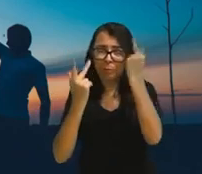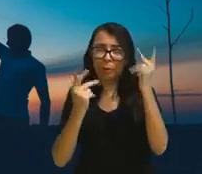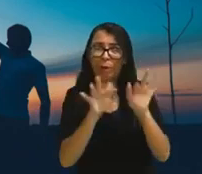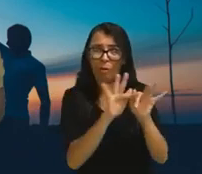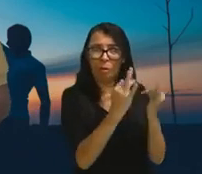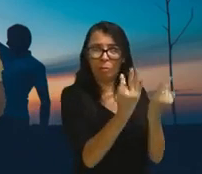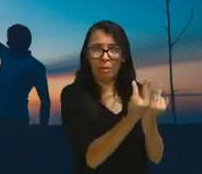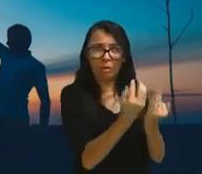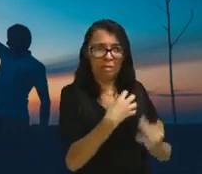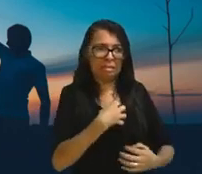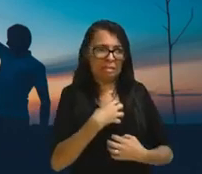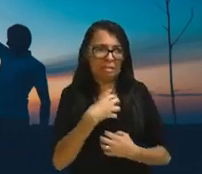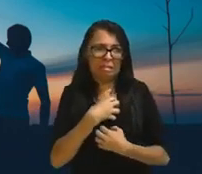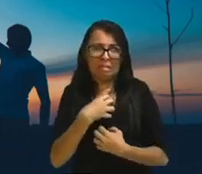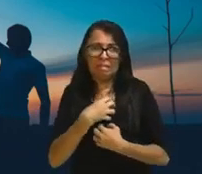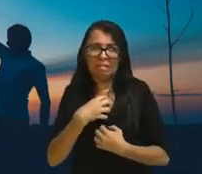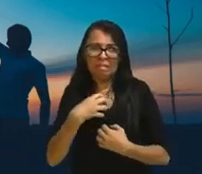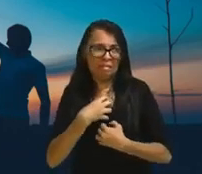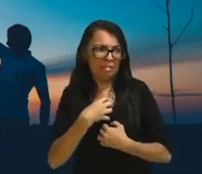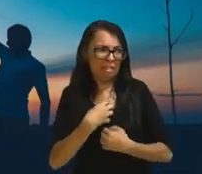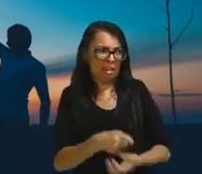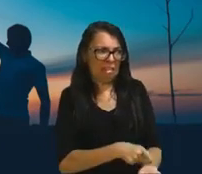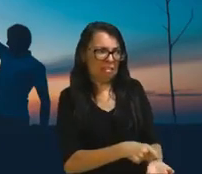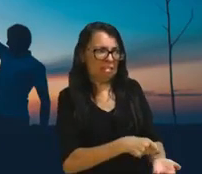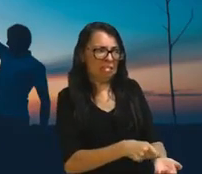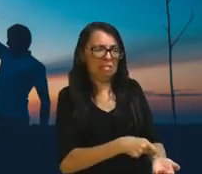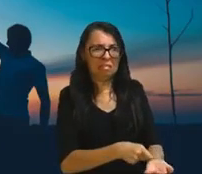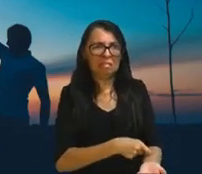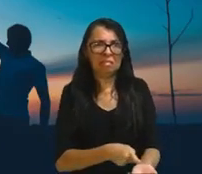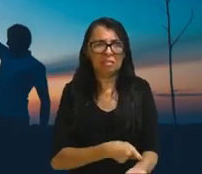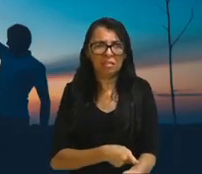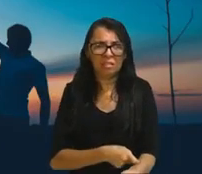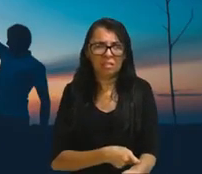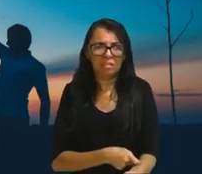não estão suportando umas às outras? A convivência